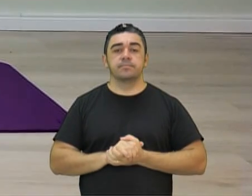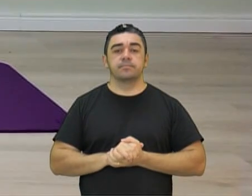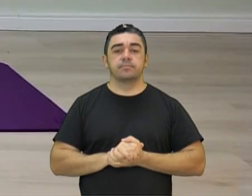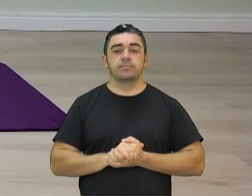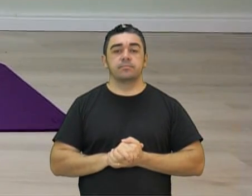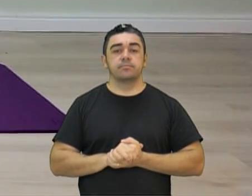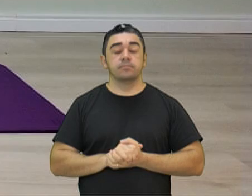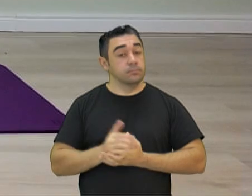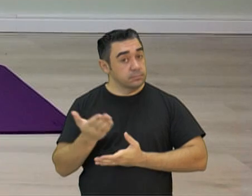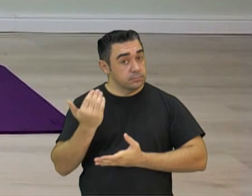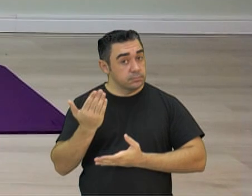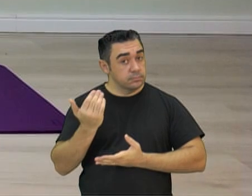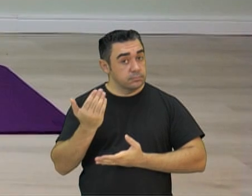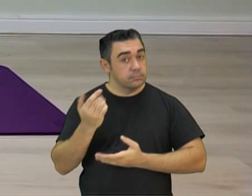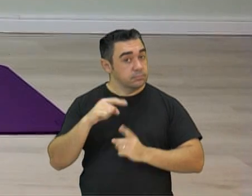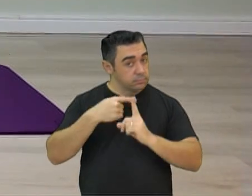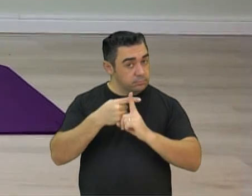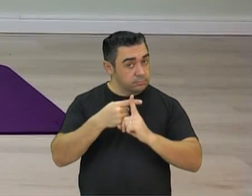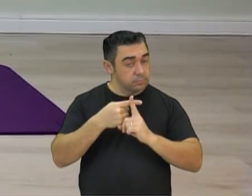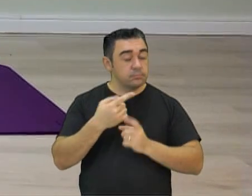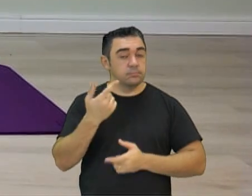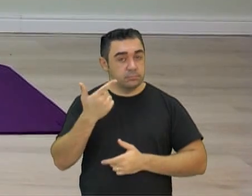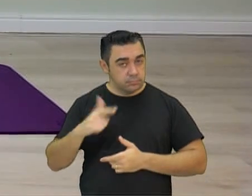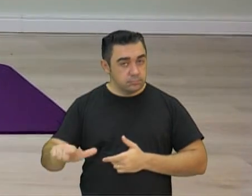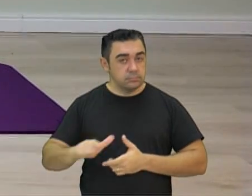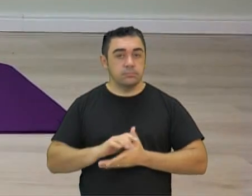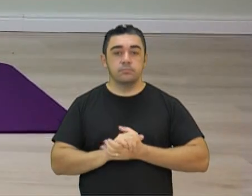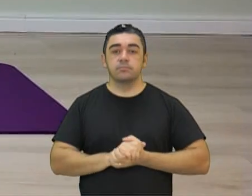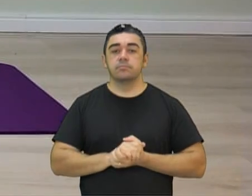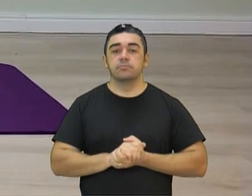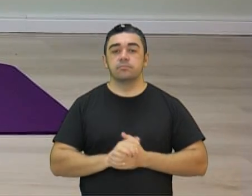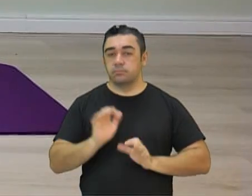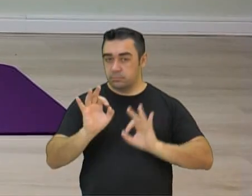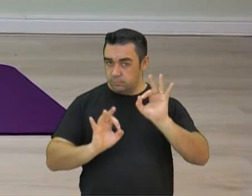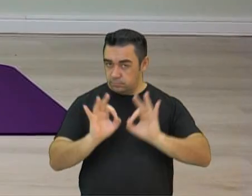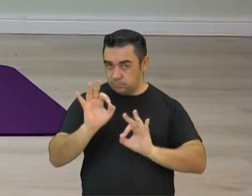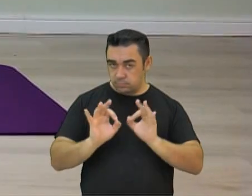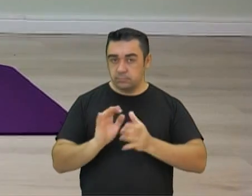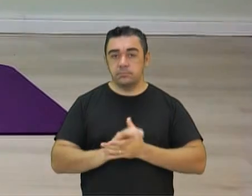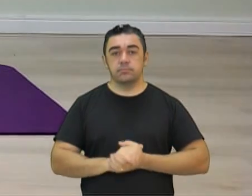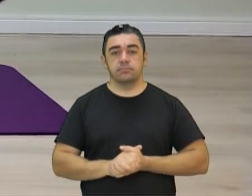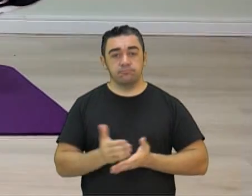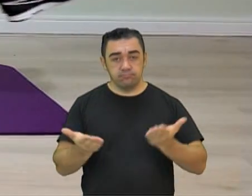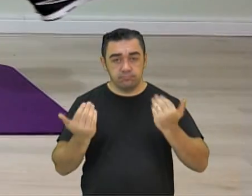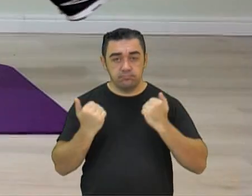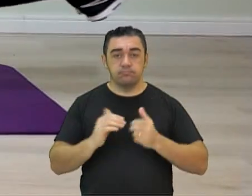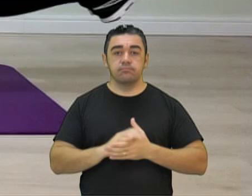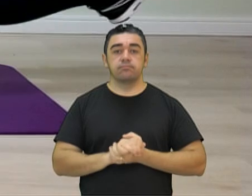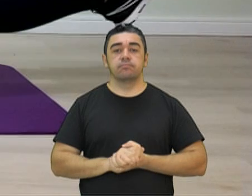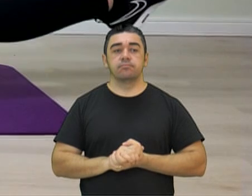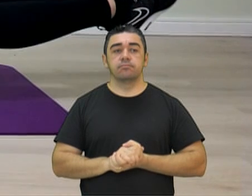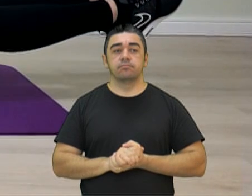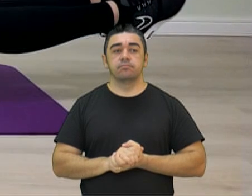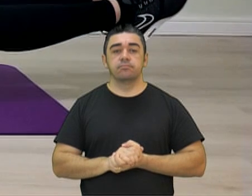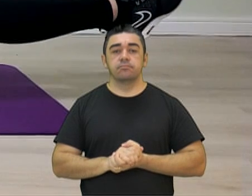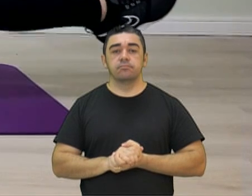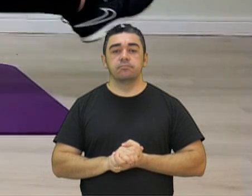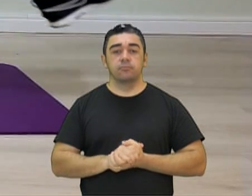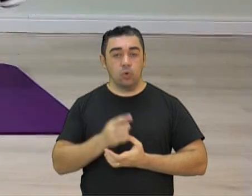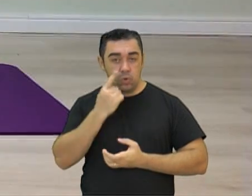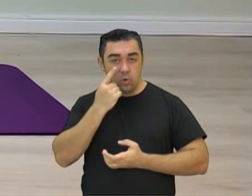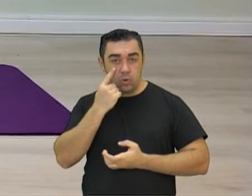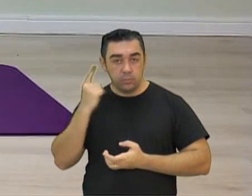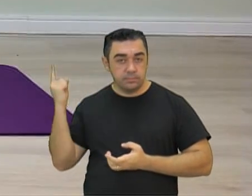Vamos lá. Mais uma série. Prepara. Foi. Fluidez. Olha